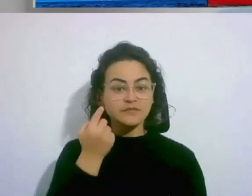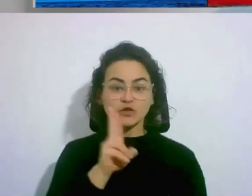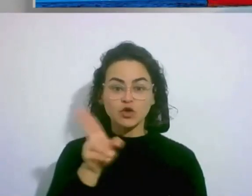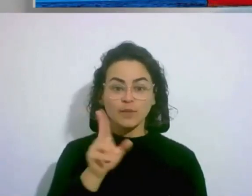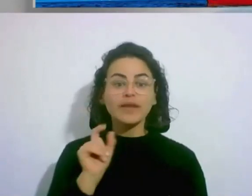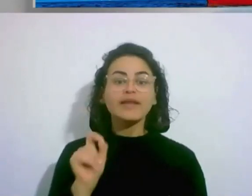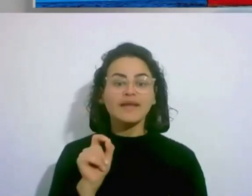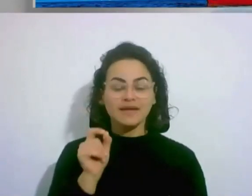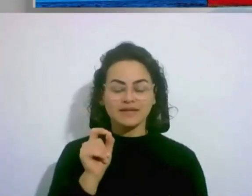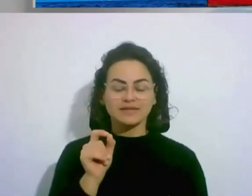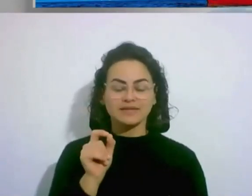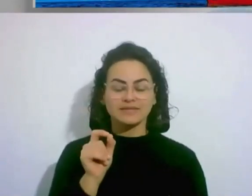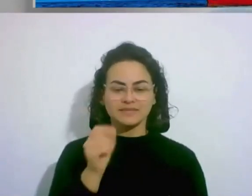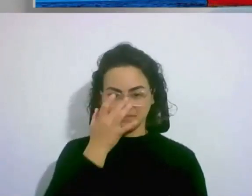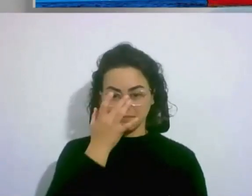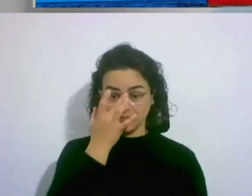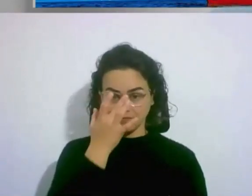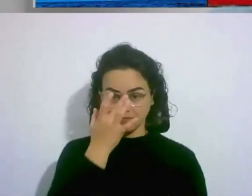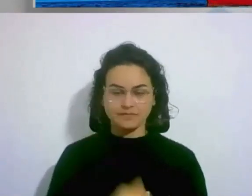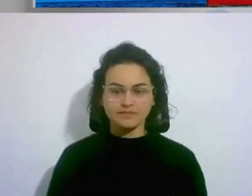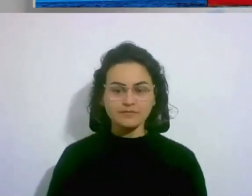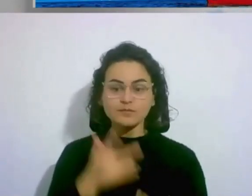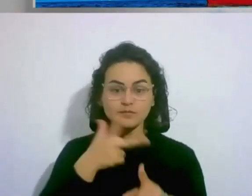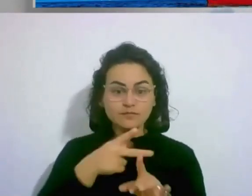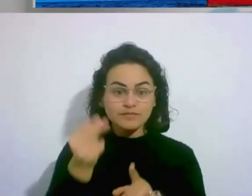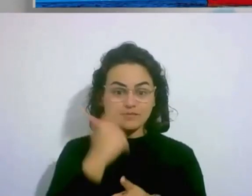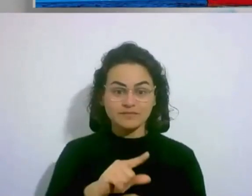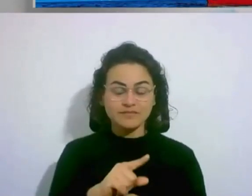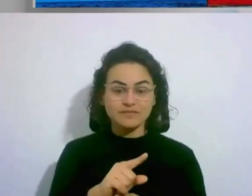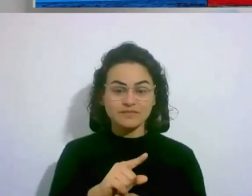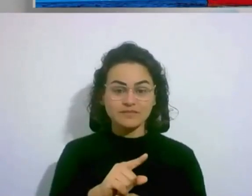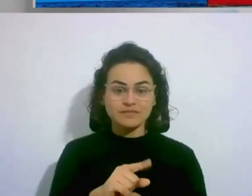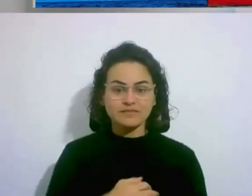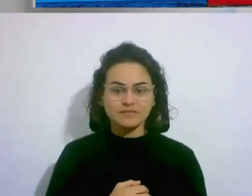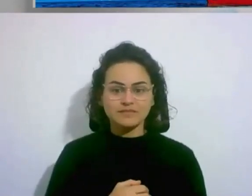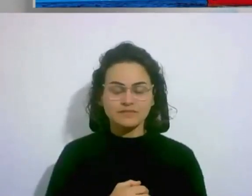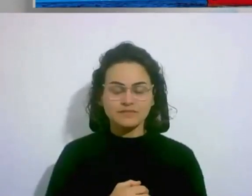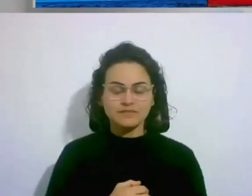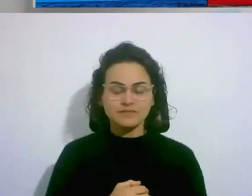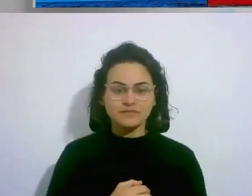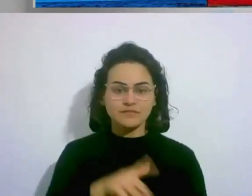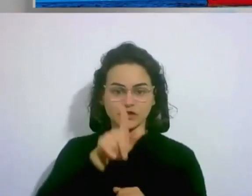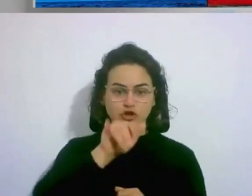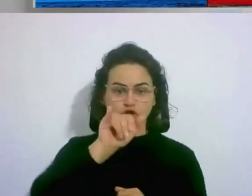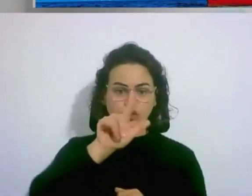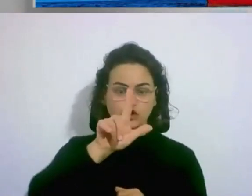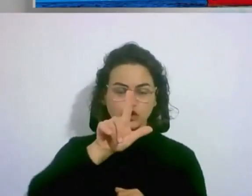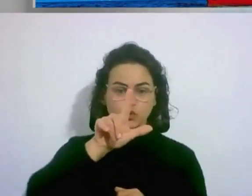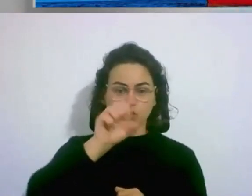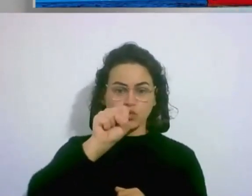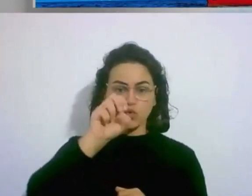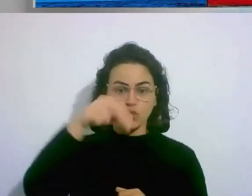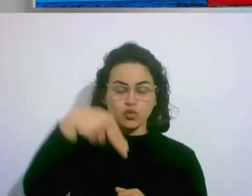celular, a informação de que quem ganhou esse último voucher é Gilson José